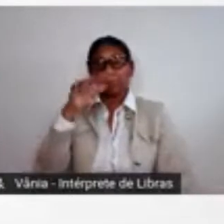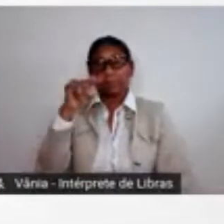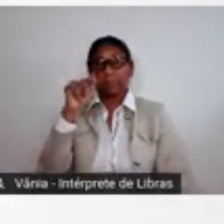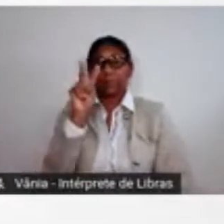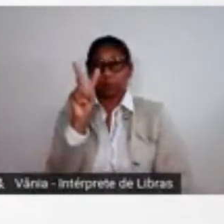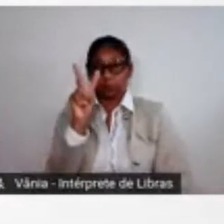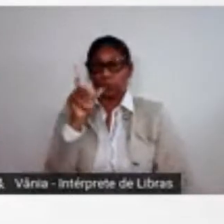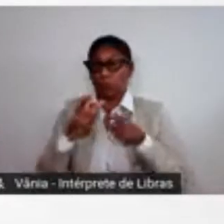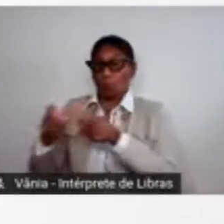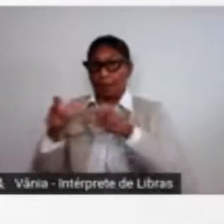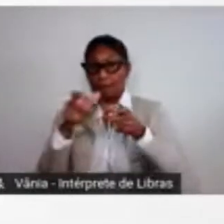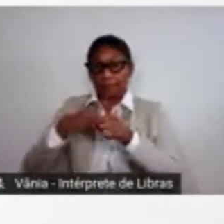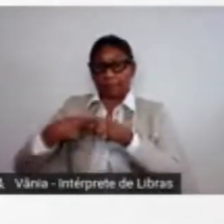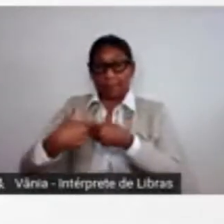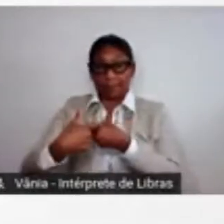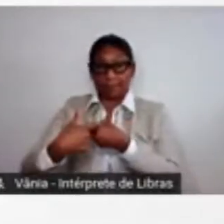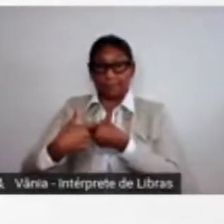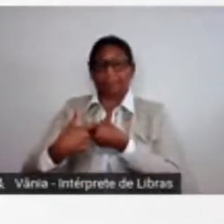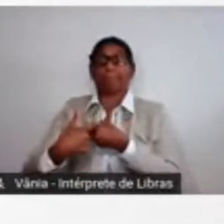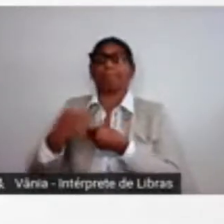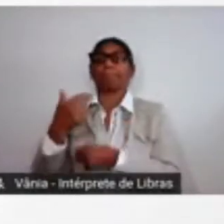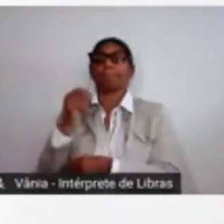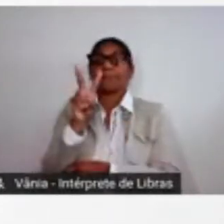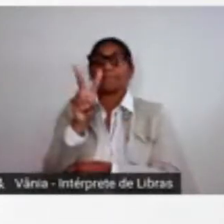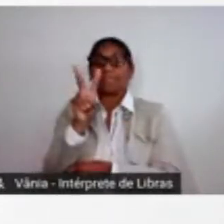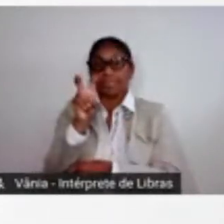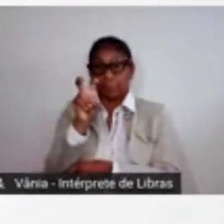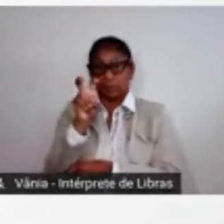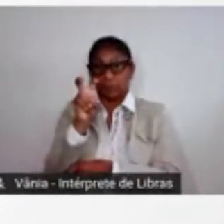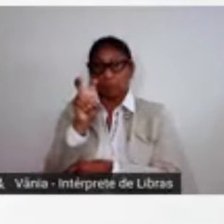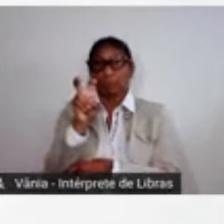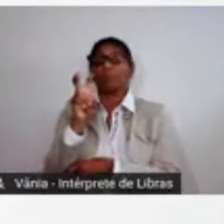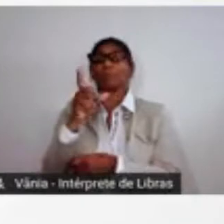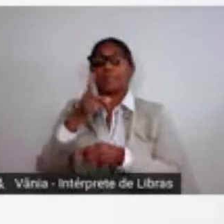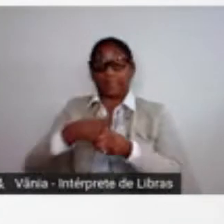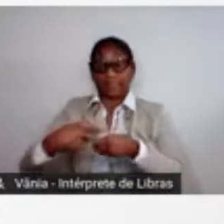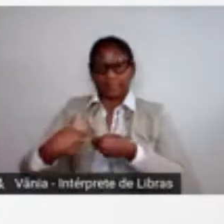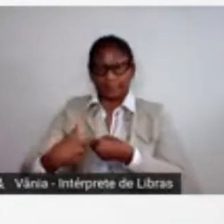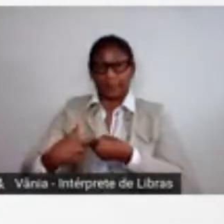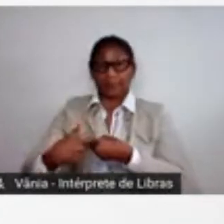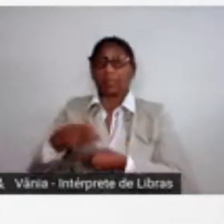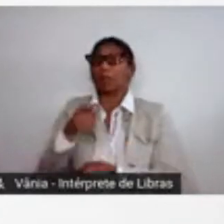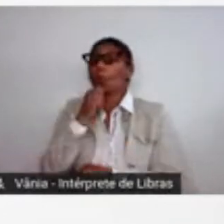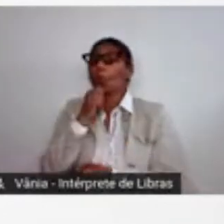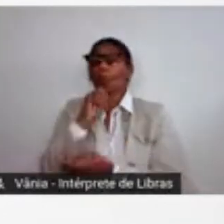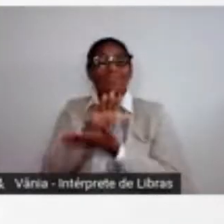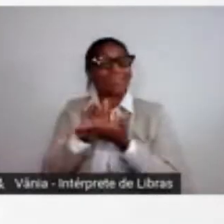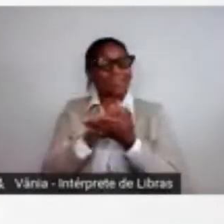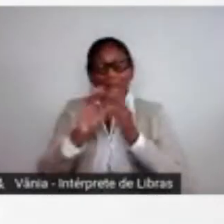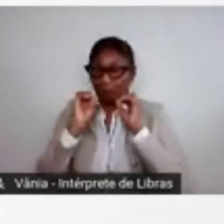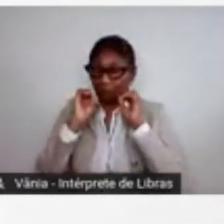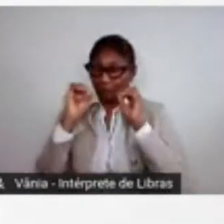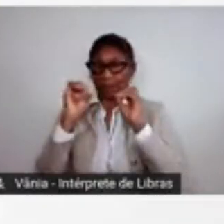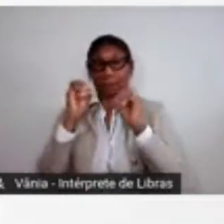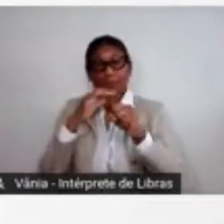472 municípios, portanto, apenas 25 municípios gaúchos não tiveram até aqui registro